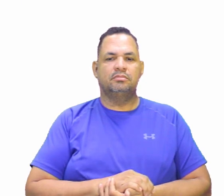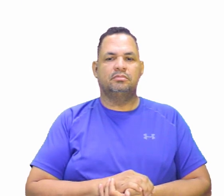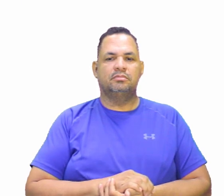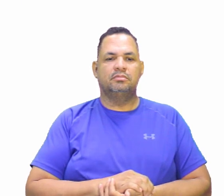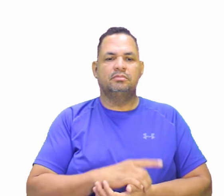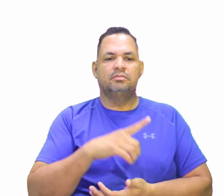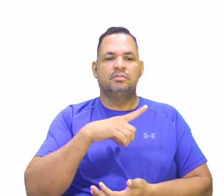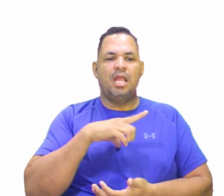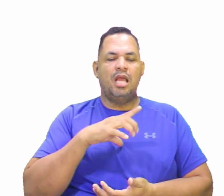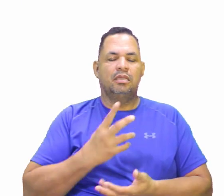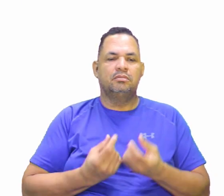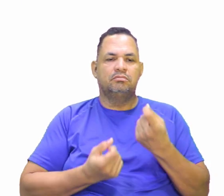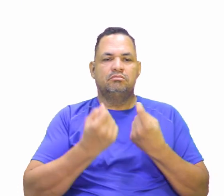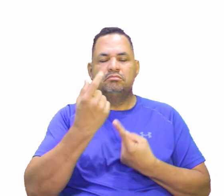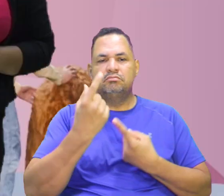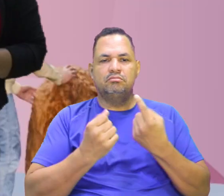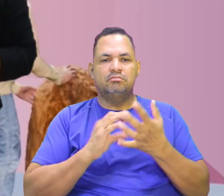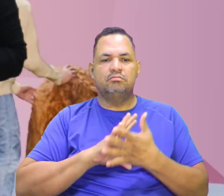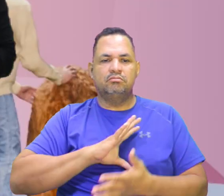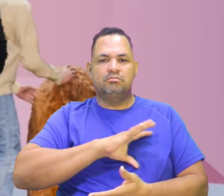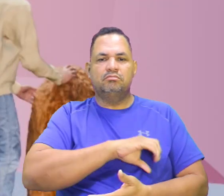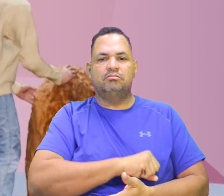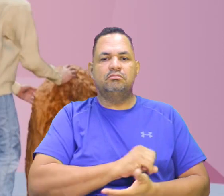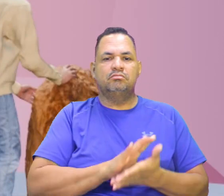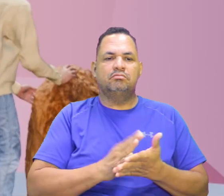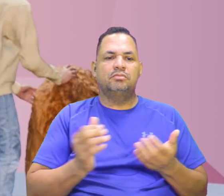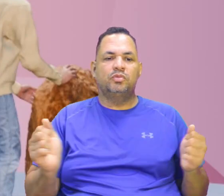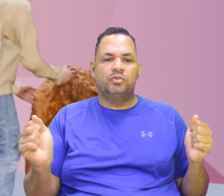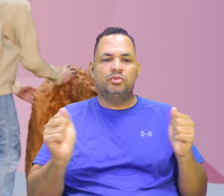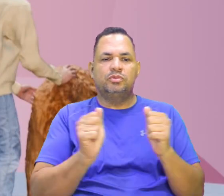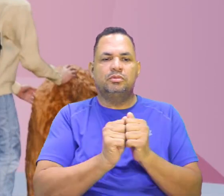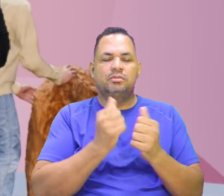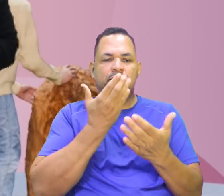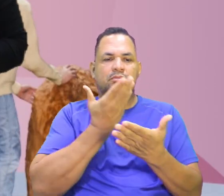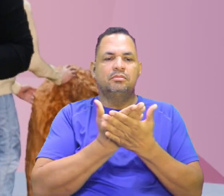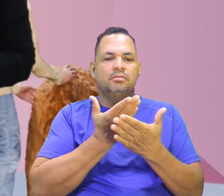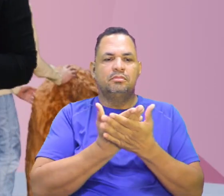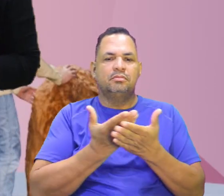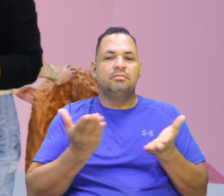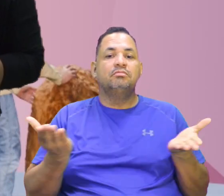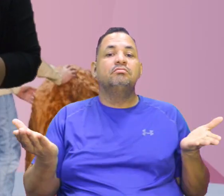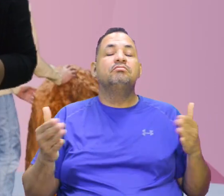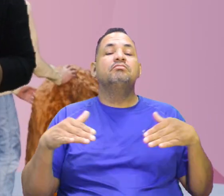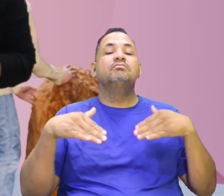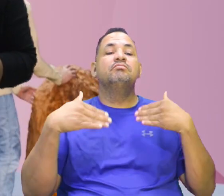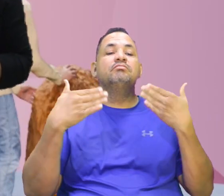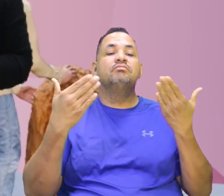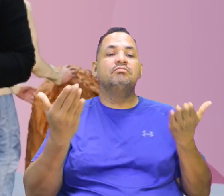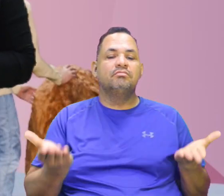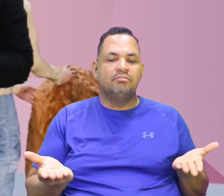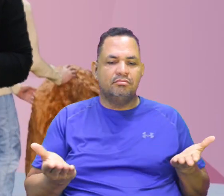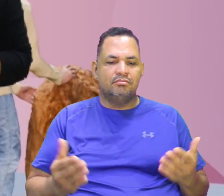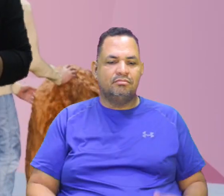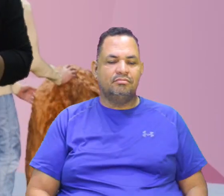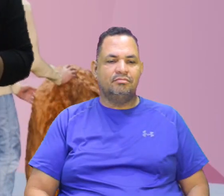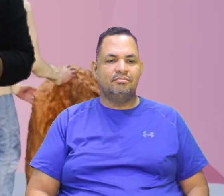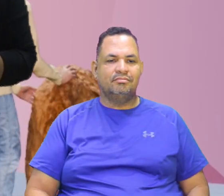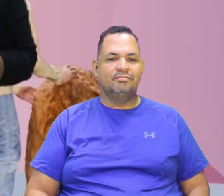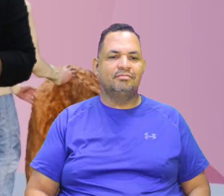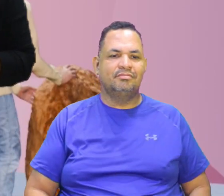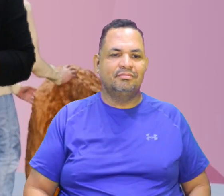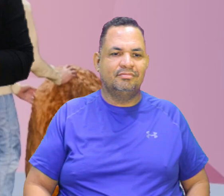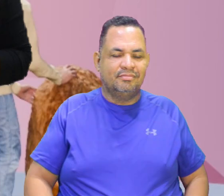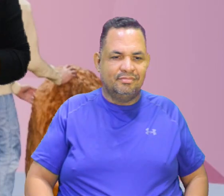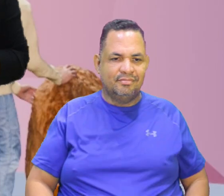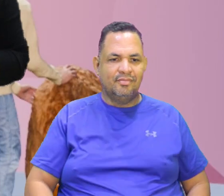alguns amadinhos que farão parte da nossa aula. Quais serão? Quais? Vamos